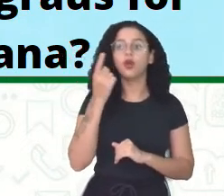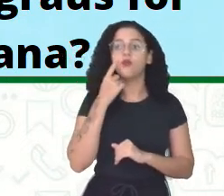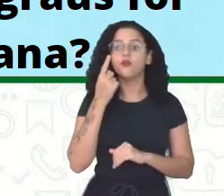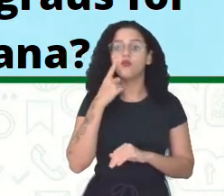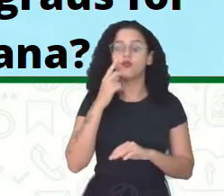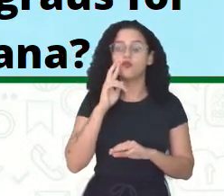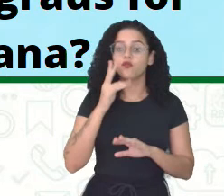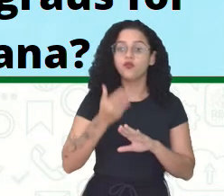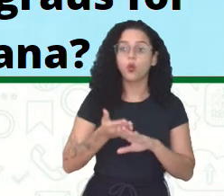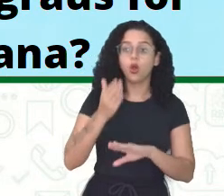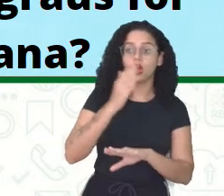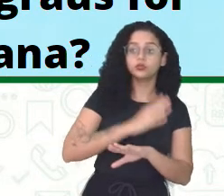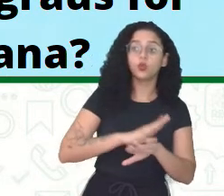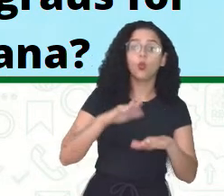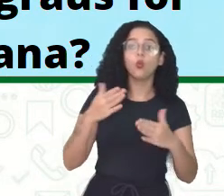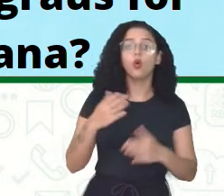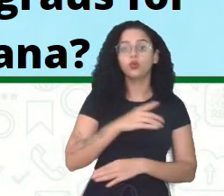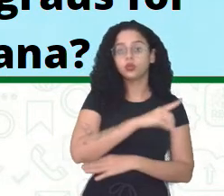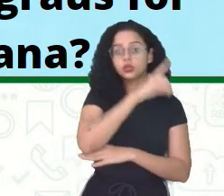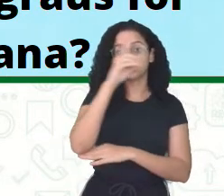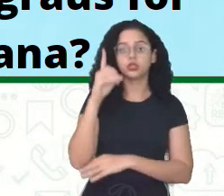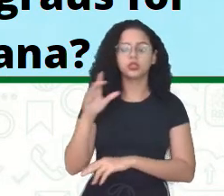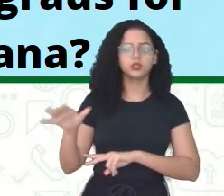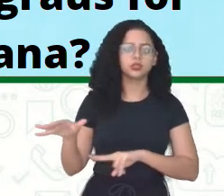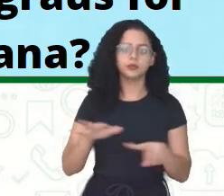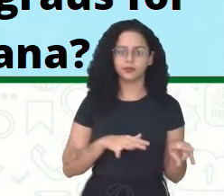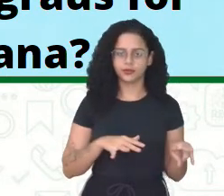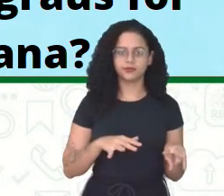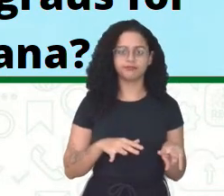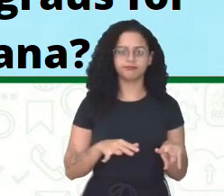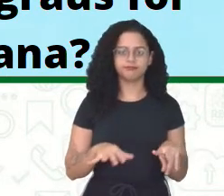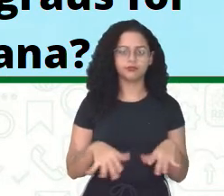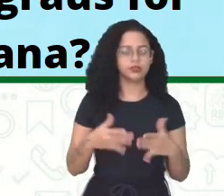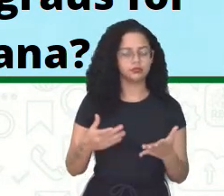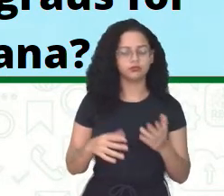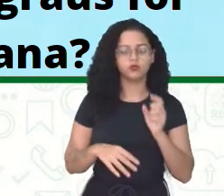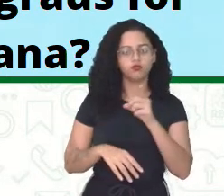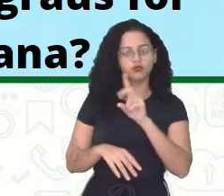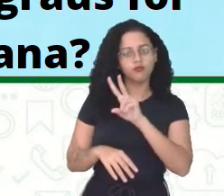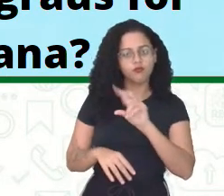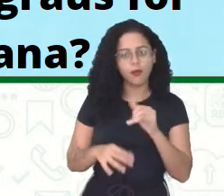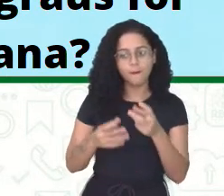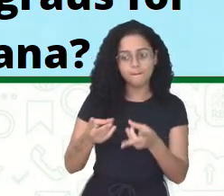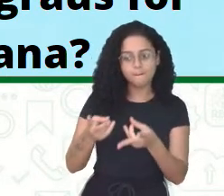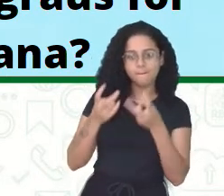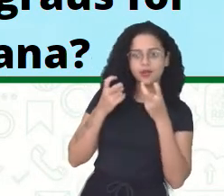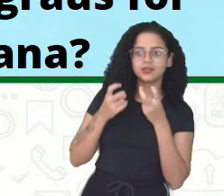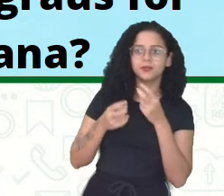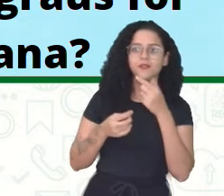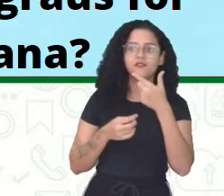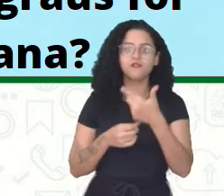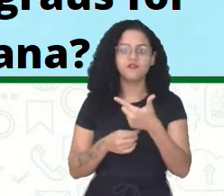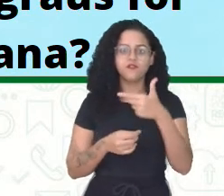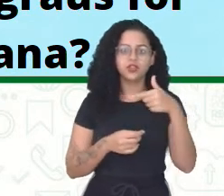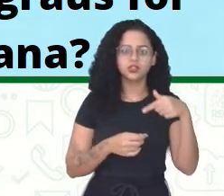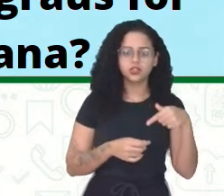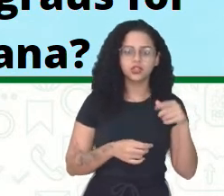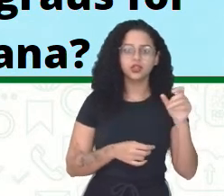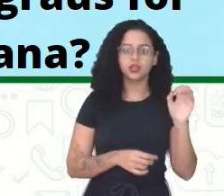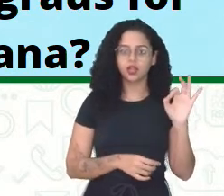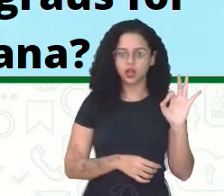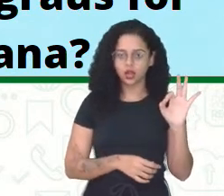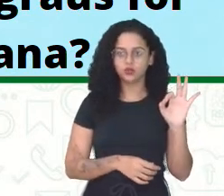prevista para qual dia da semana? Ou seja, você vai perceber que 27